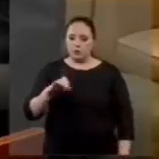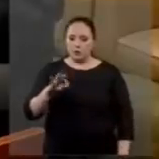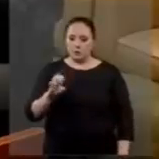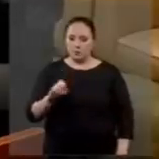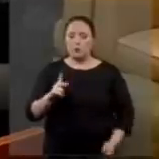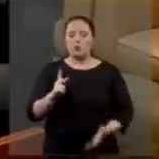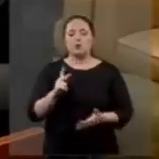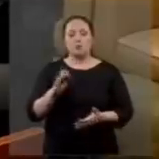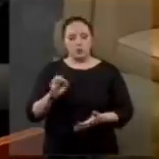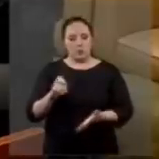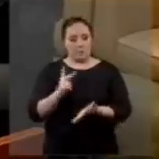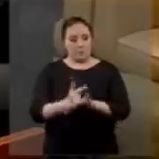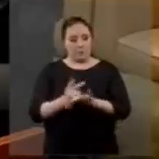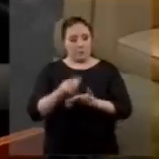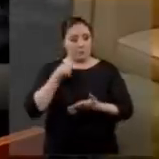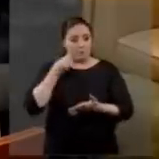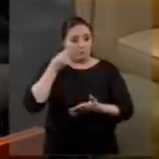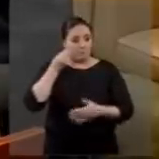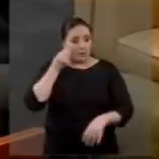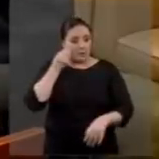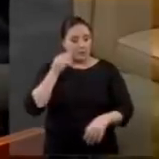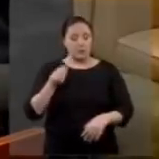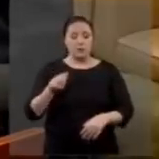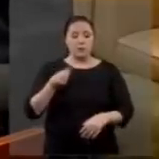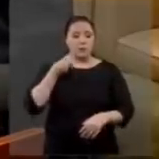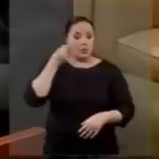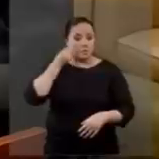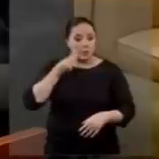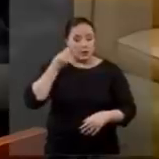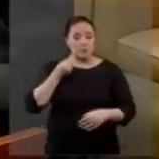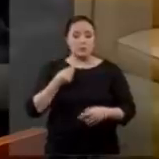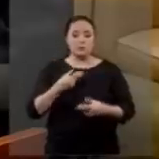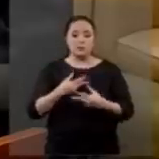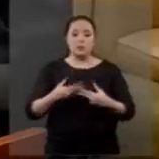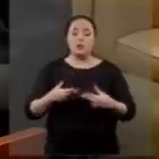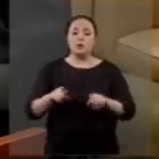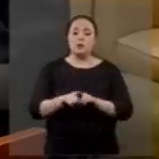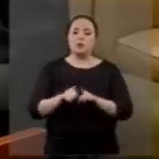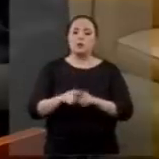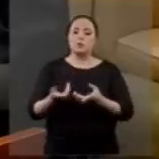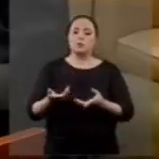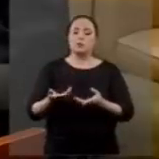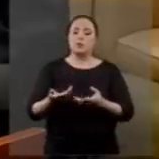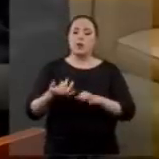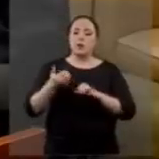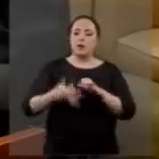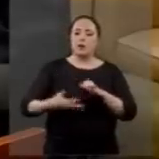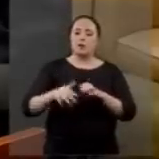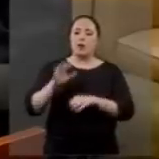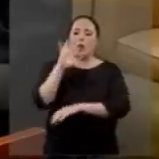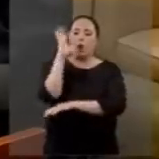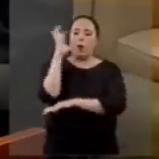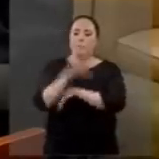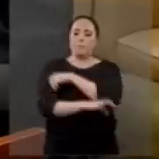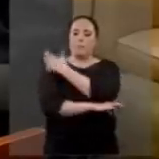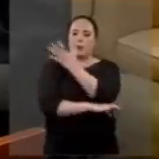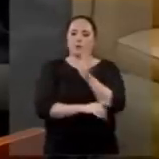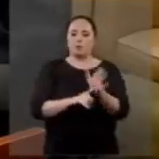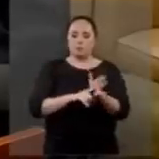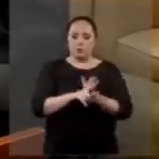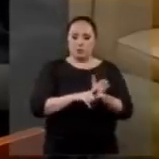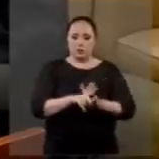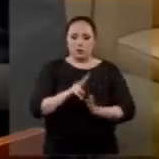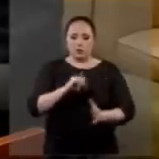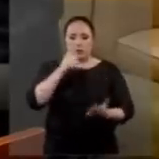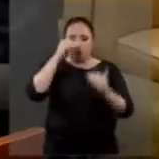testes, experiências em regime de contenção ou ensino, bem como os aspectos ambientais e fiscalização,